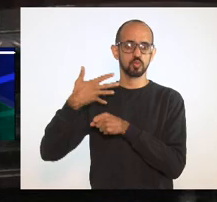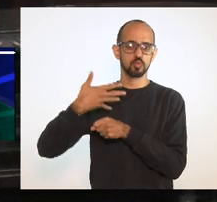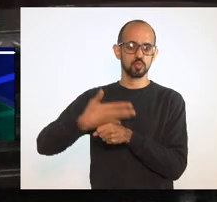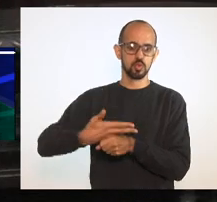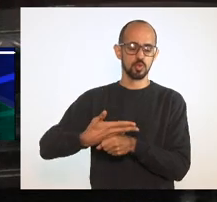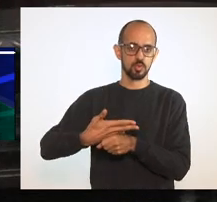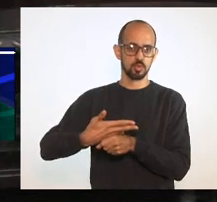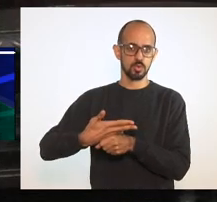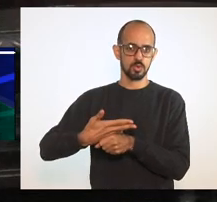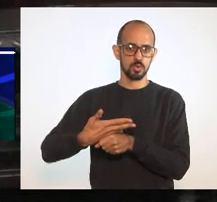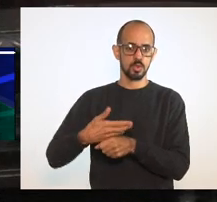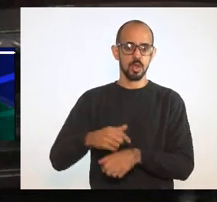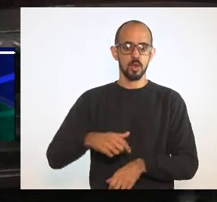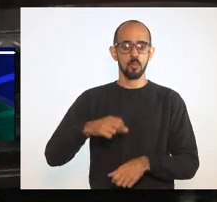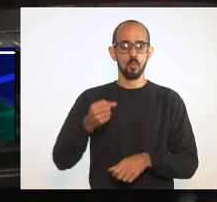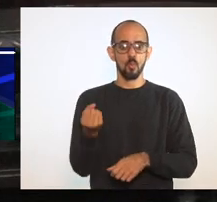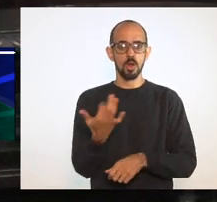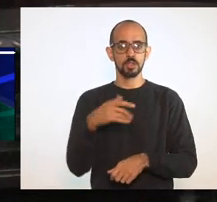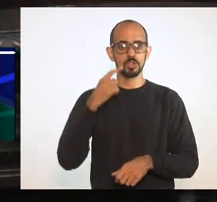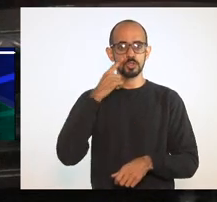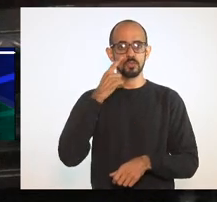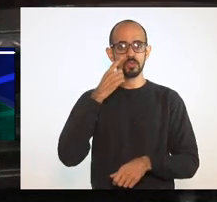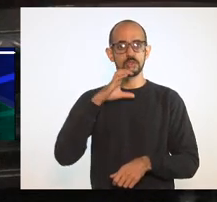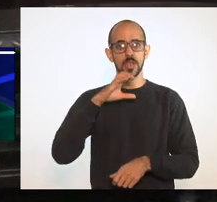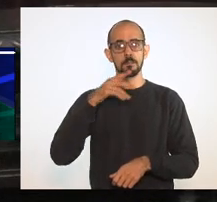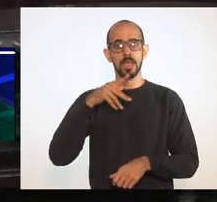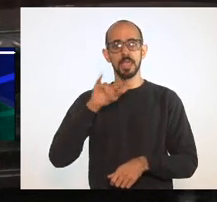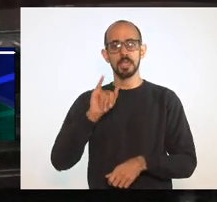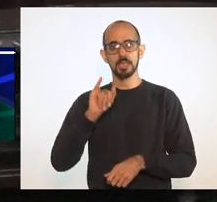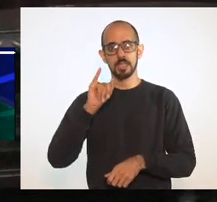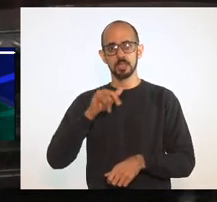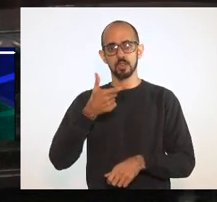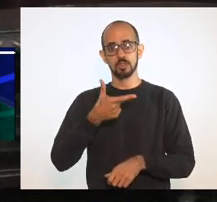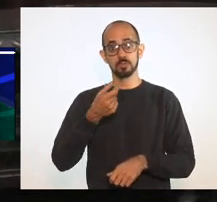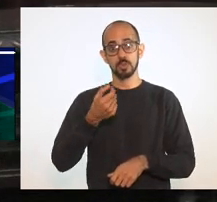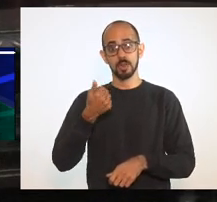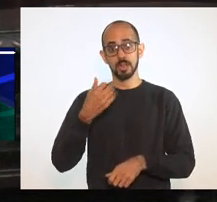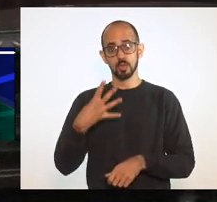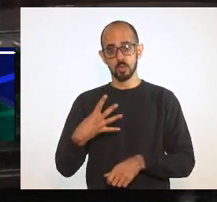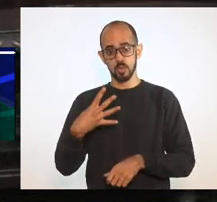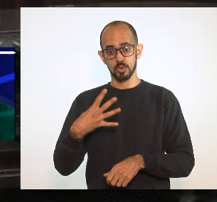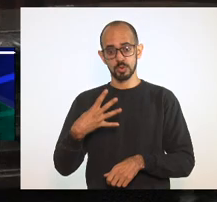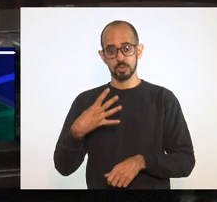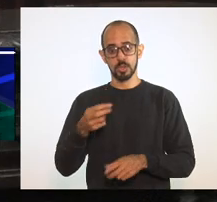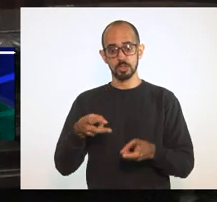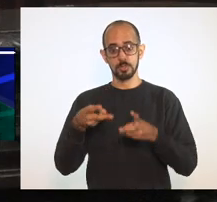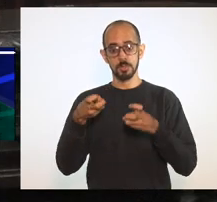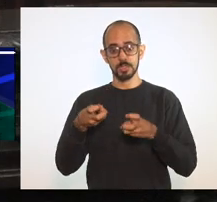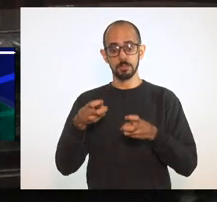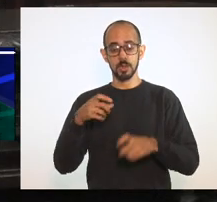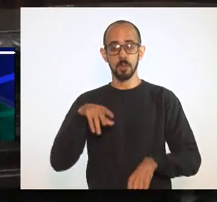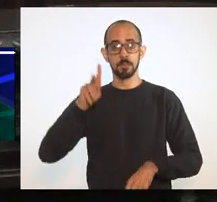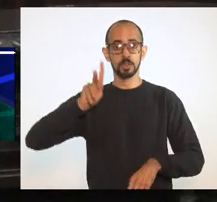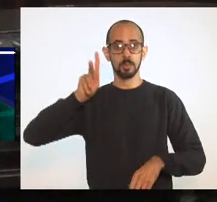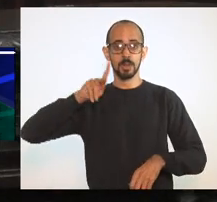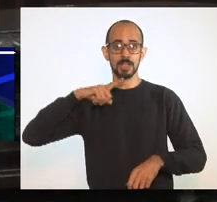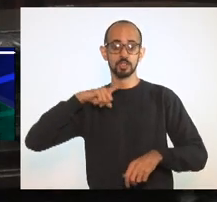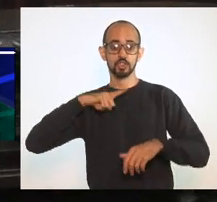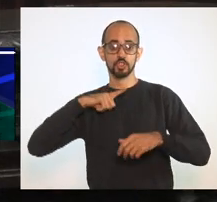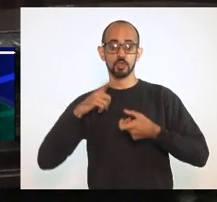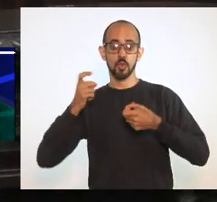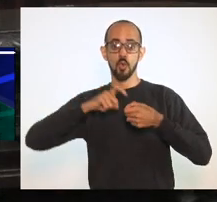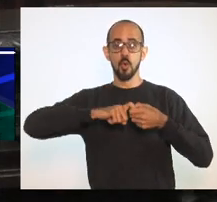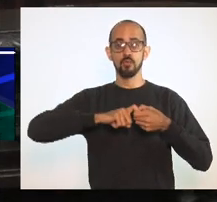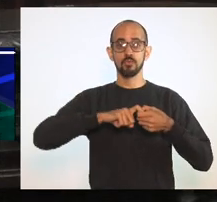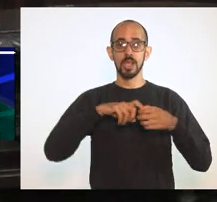14, que a Petrobras tinha uma subsidiária no Canadá, onde ela vendia o petróleo para ela